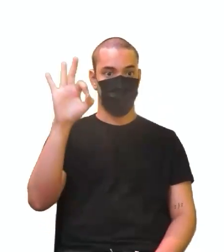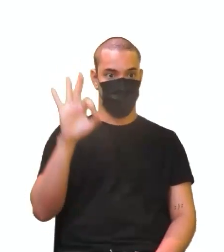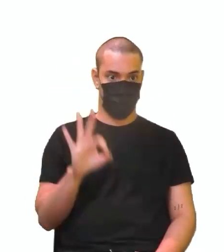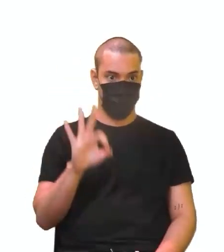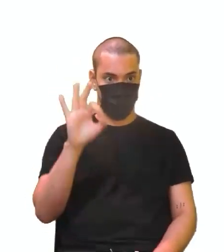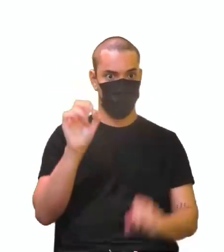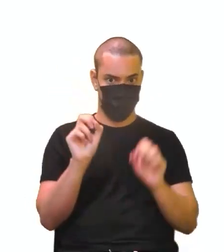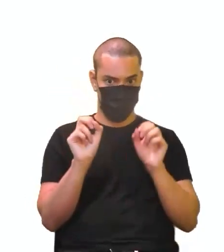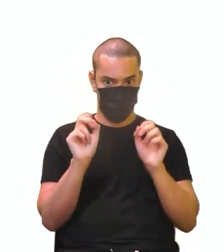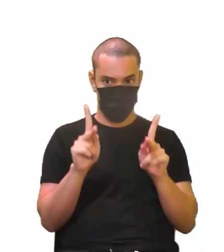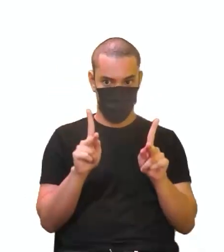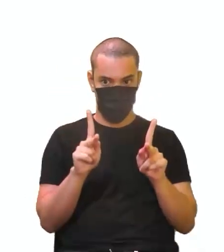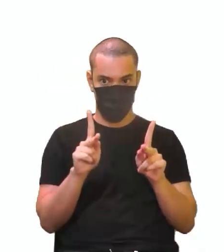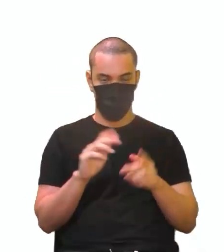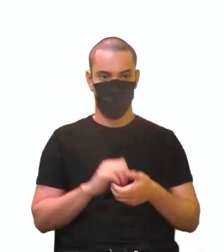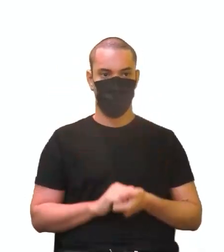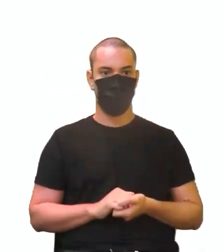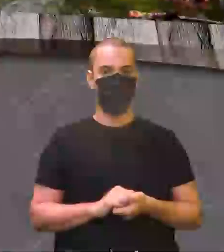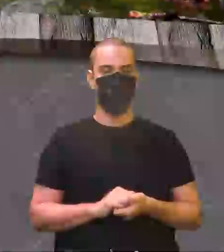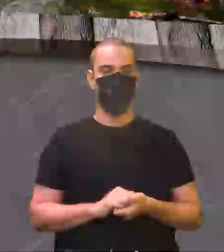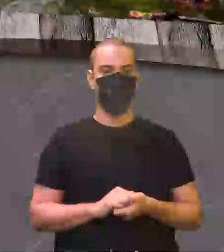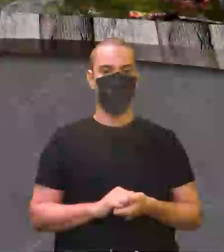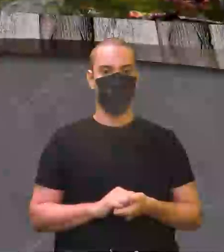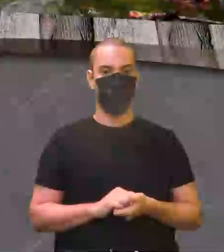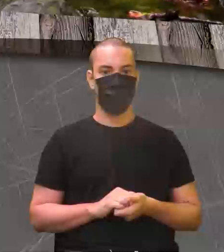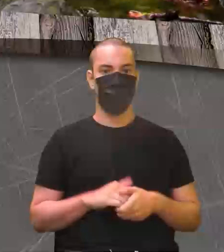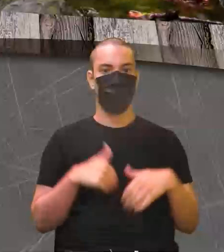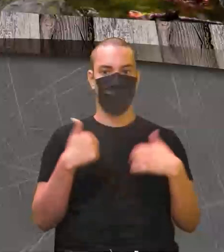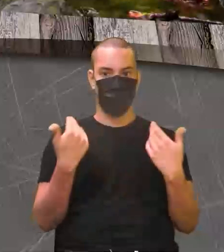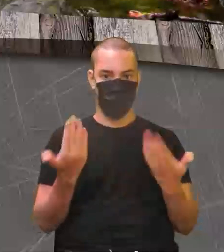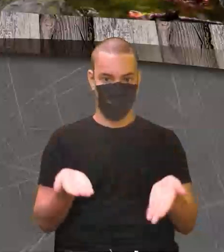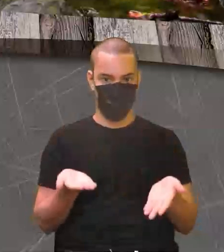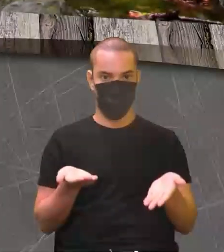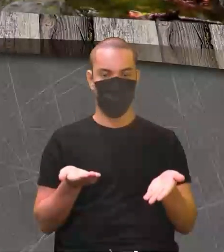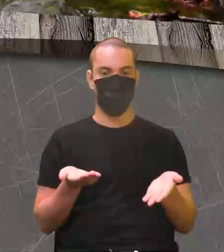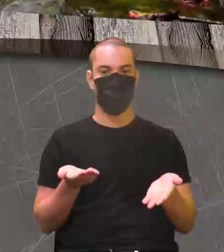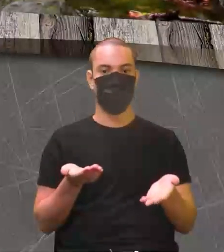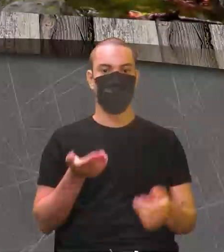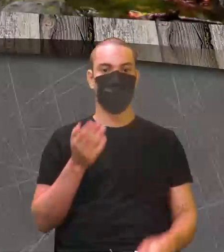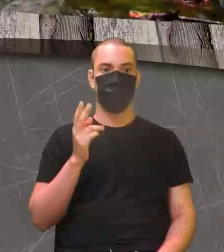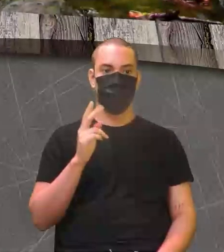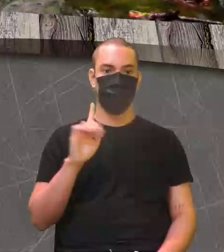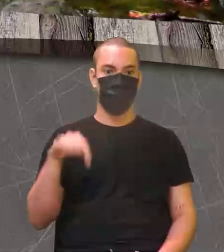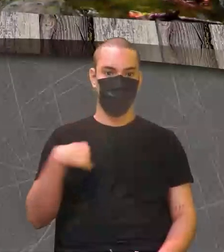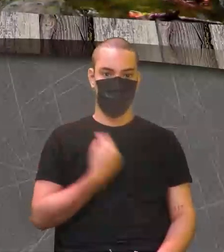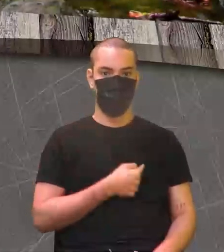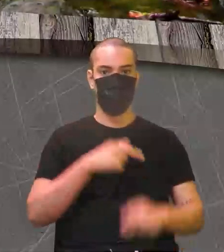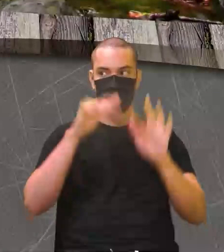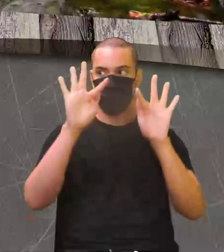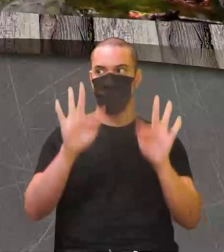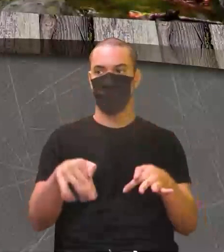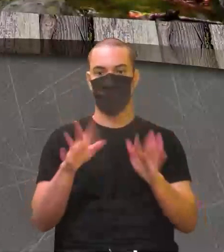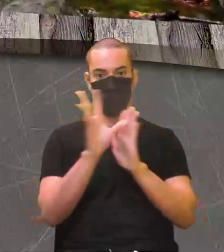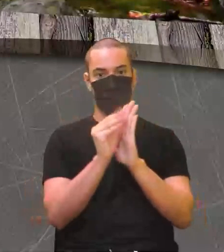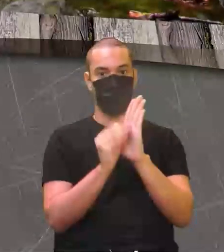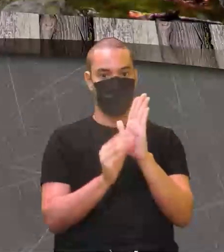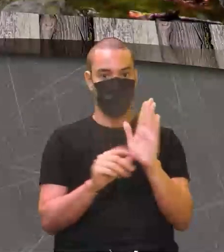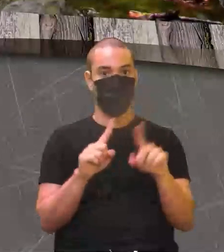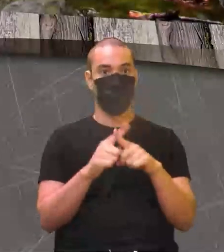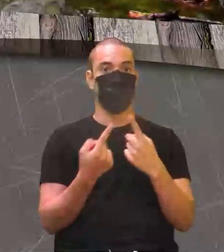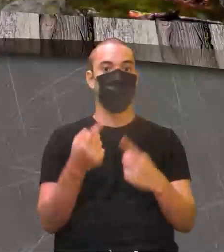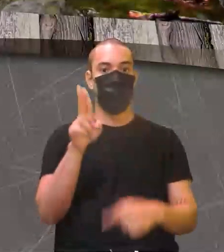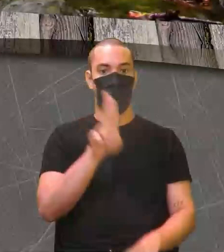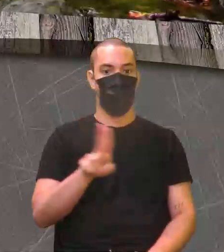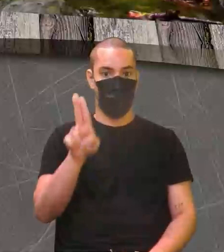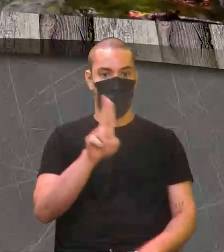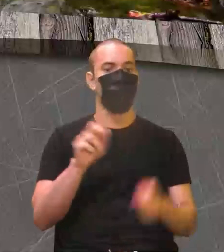0,25%. Ok, galera? Então, fica aqui, né, a nossa finalização desse conteúdo, mas a gente vai ainda usar